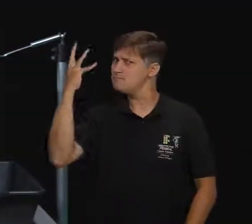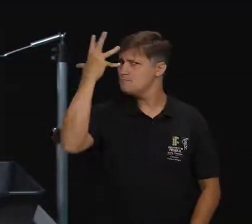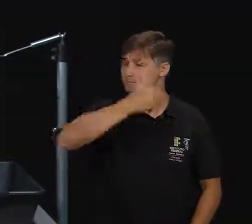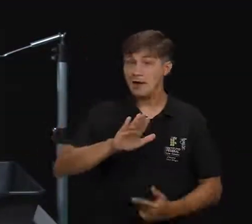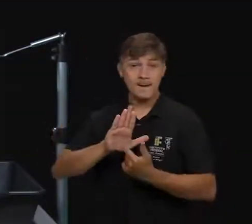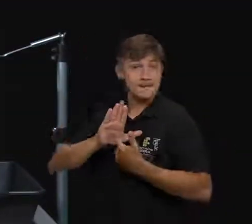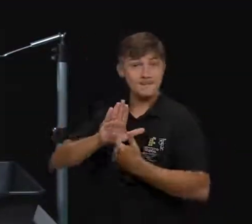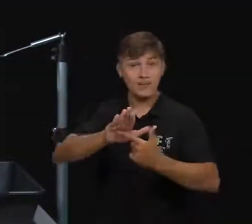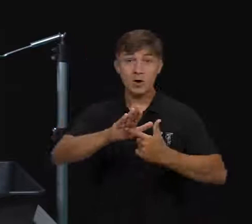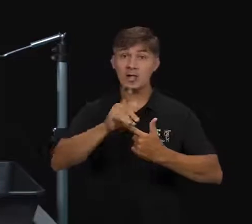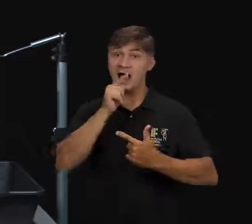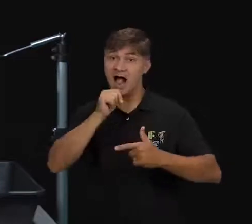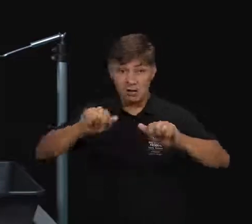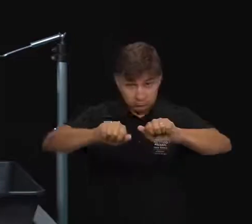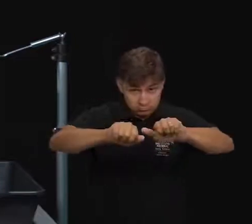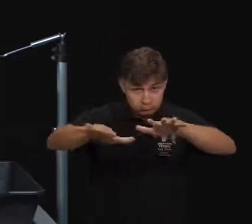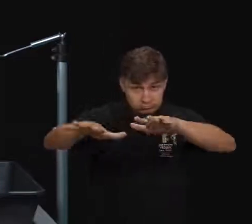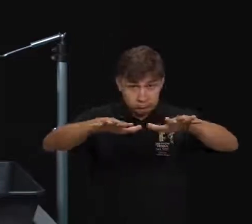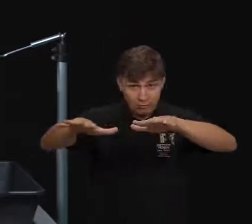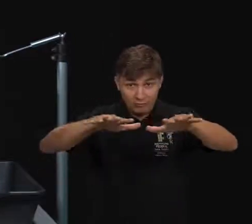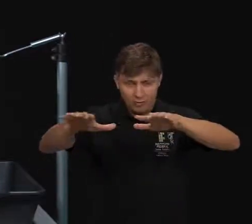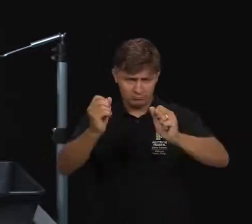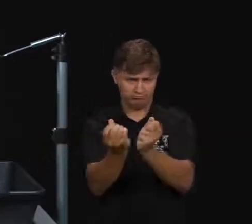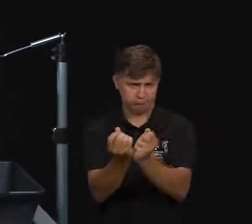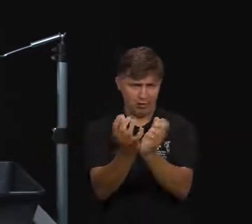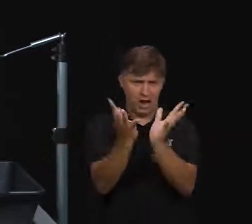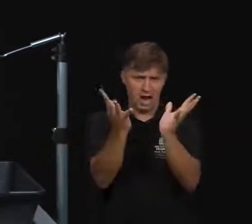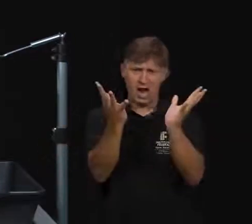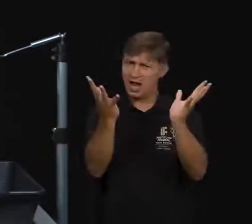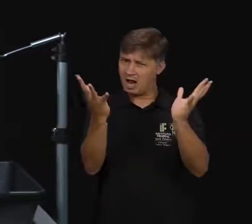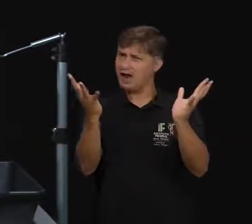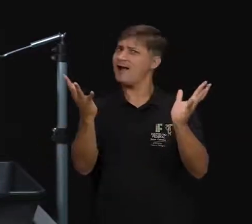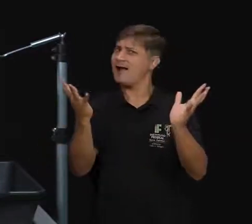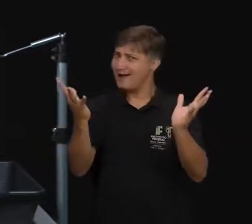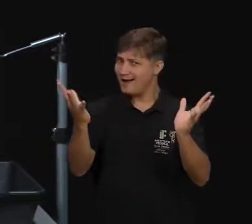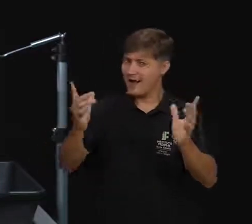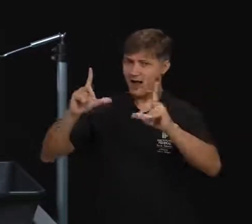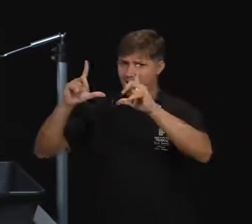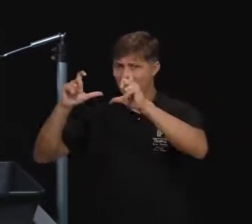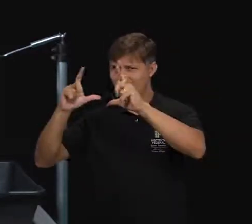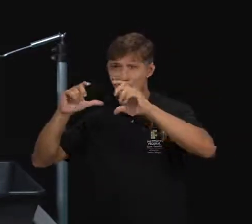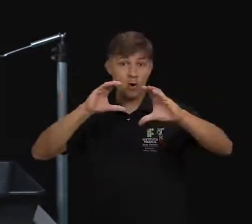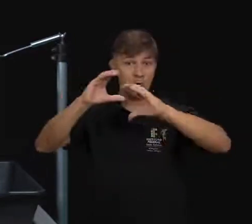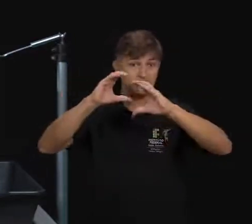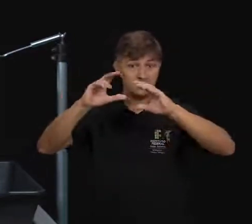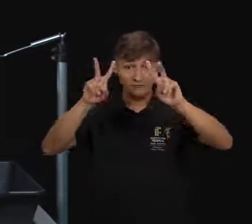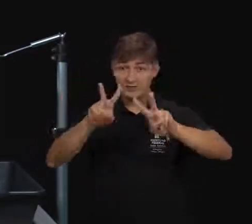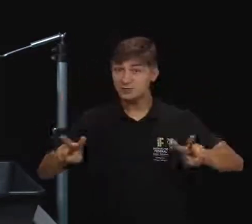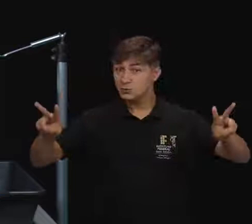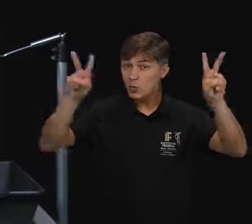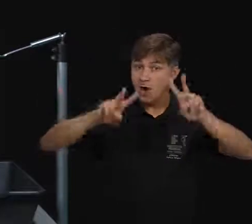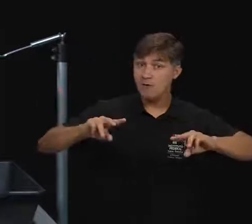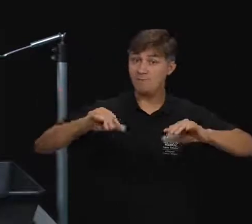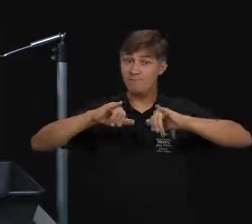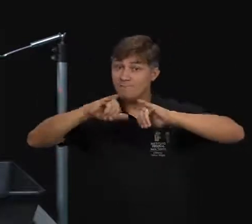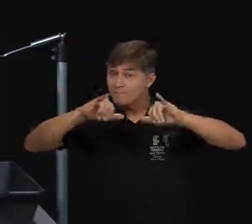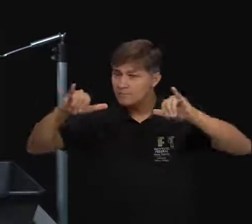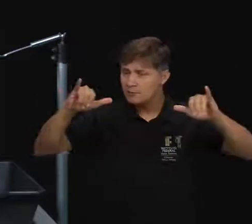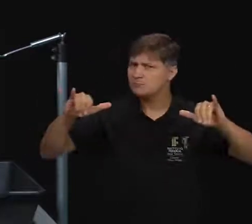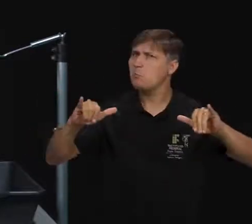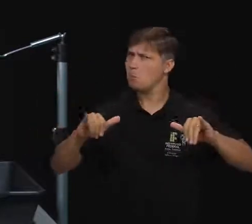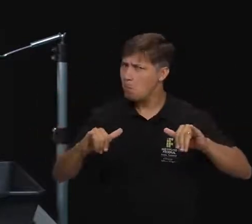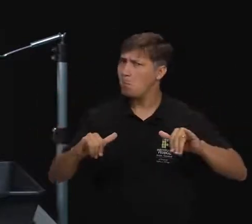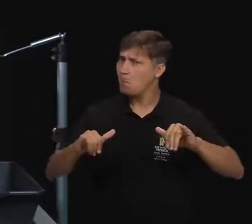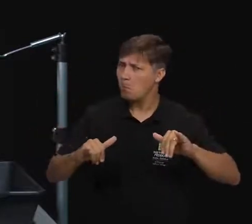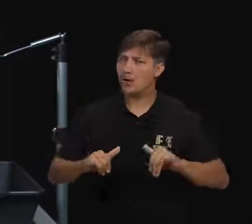muito bonita, por quê? Porque mostra o movimento do líquido e esse movimento vai tornando a nossa foto de comunicação visual,